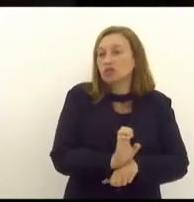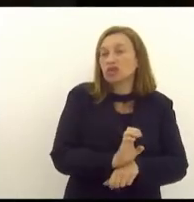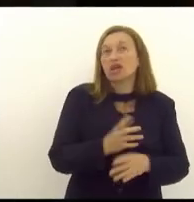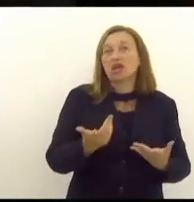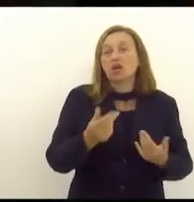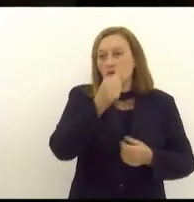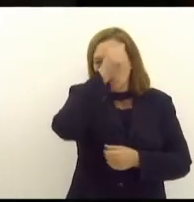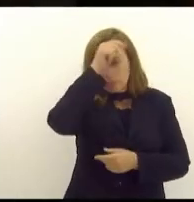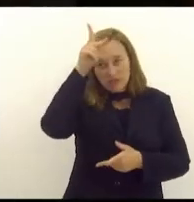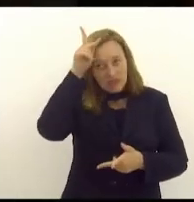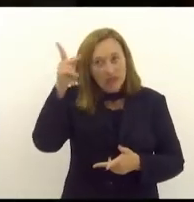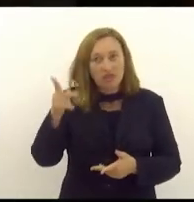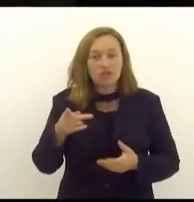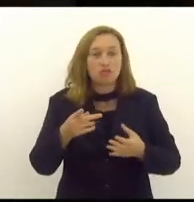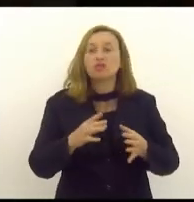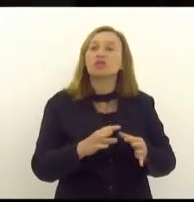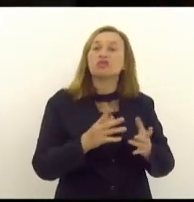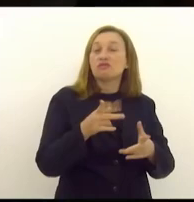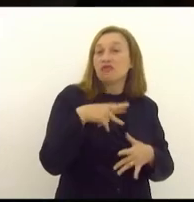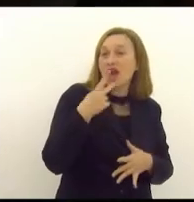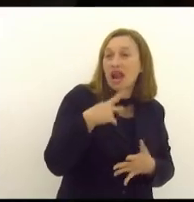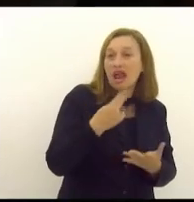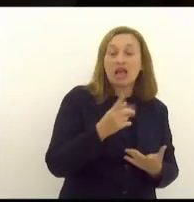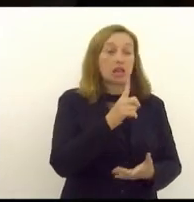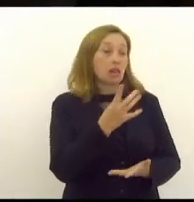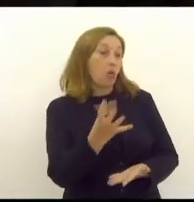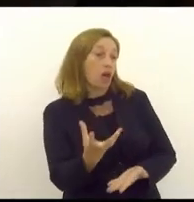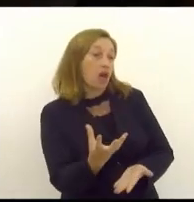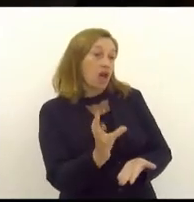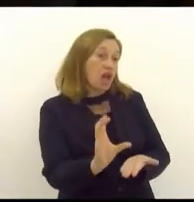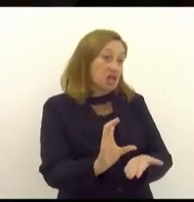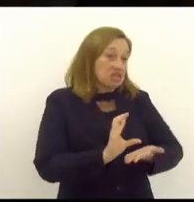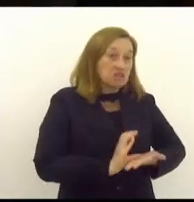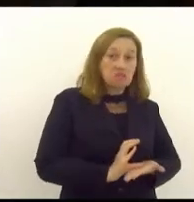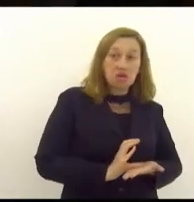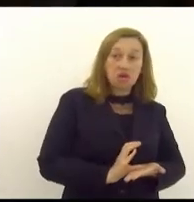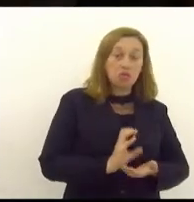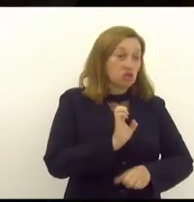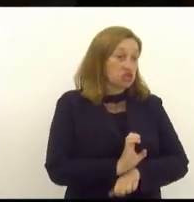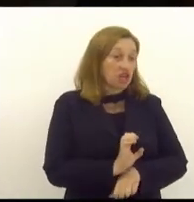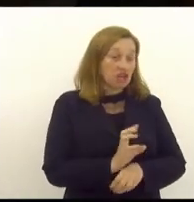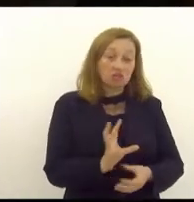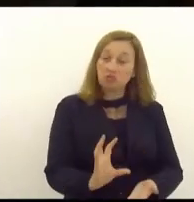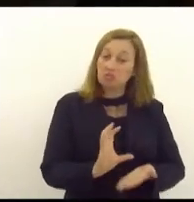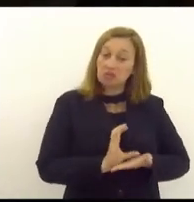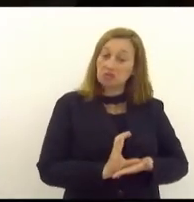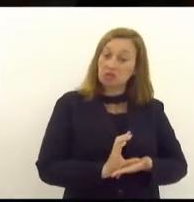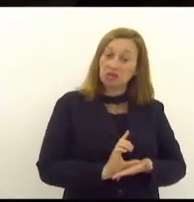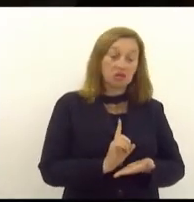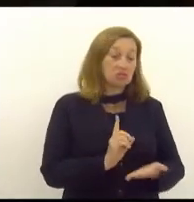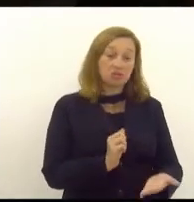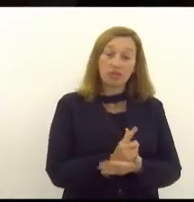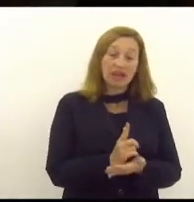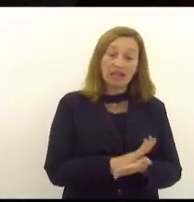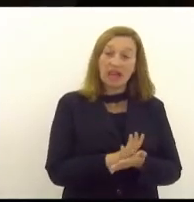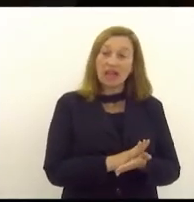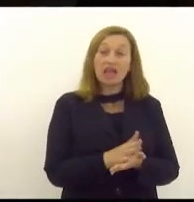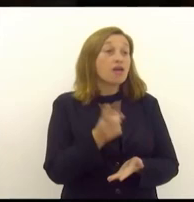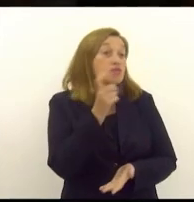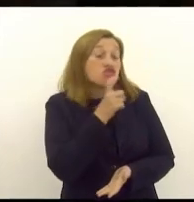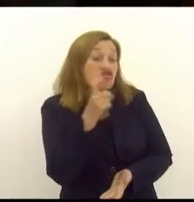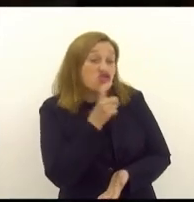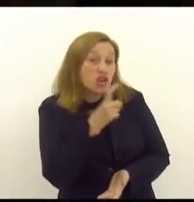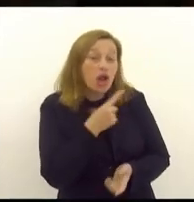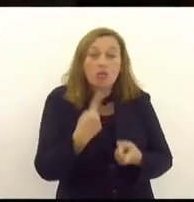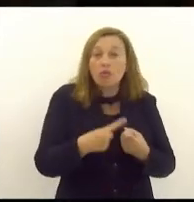para plateia para sua população diz que não recebeu a verba que o estado não repassou que o estado não tá pagando sua contrapartida e é mentira